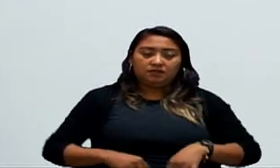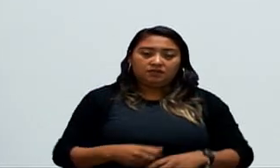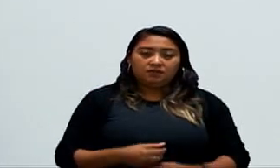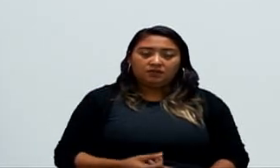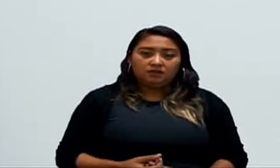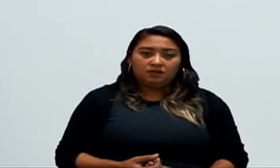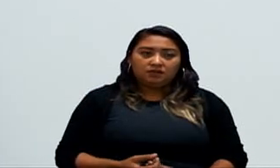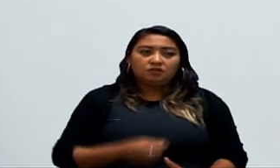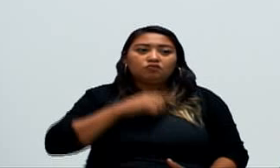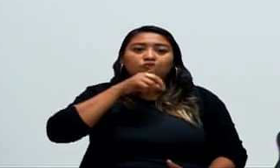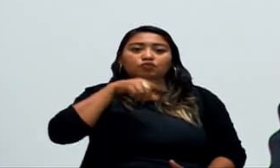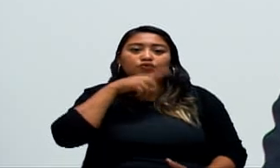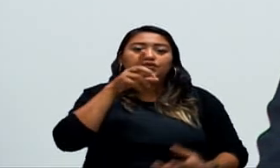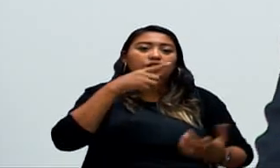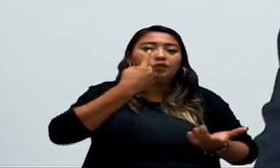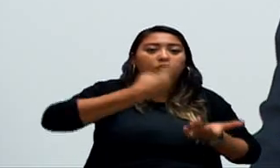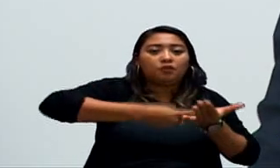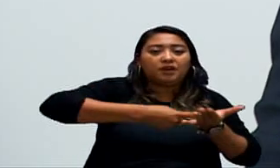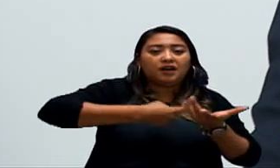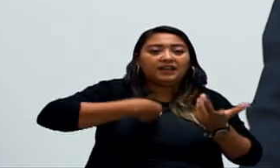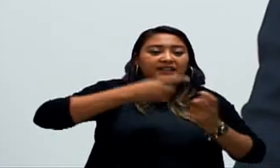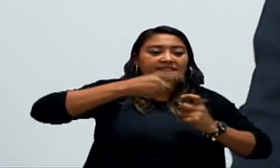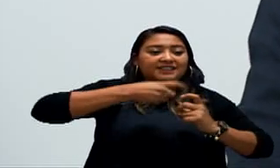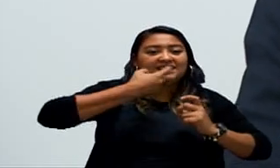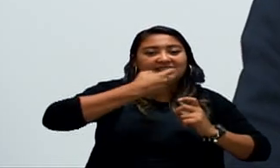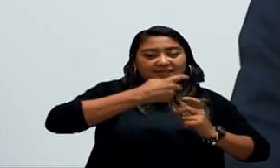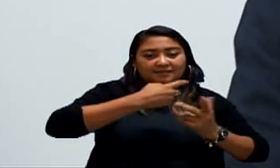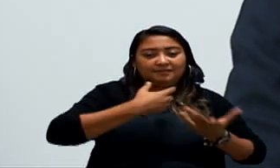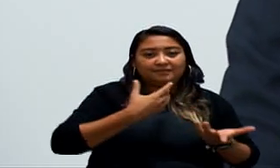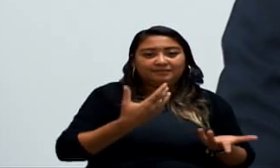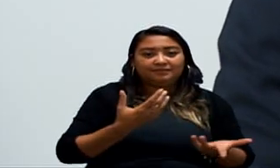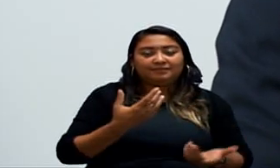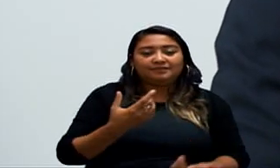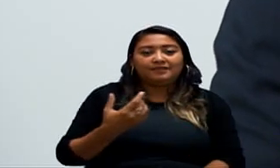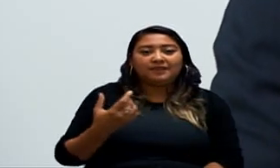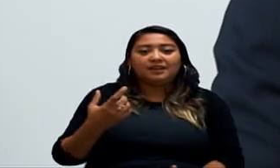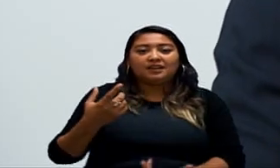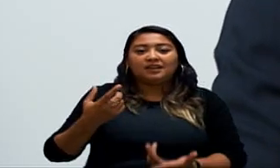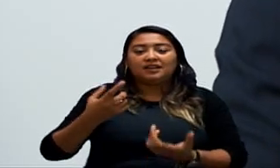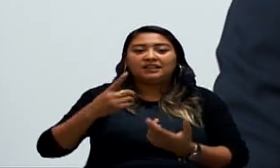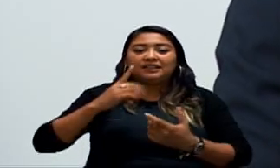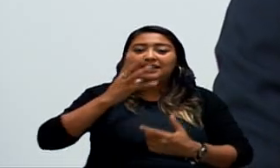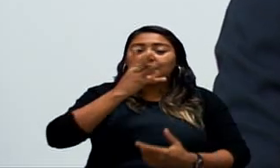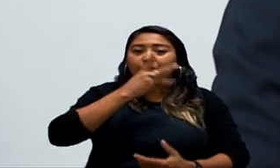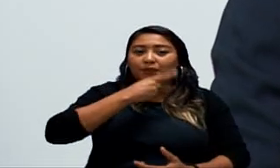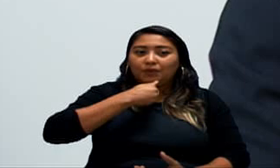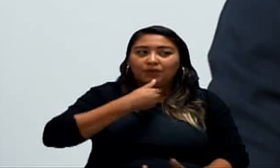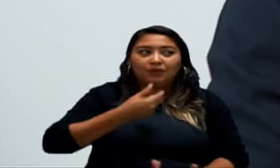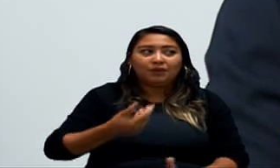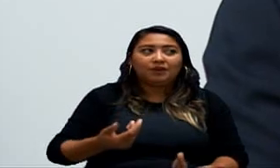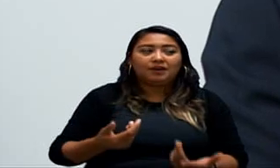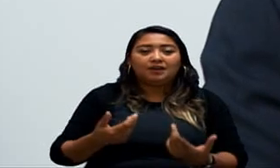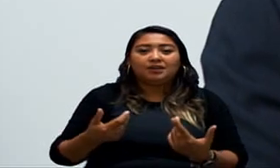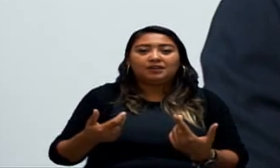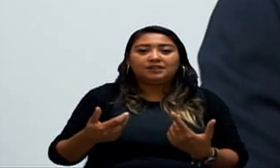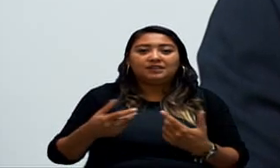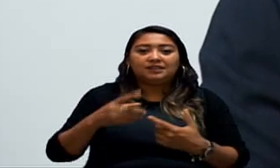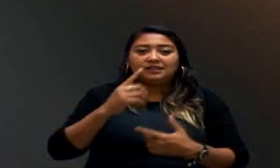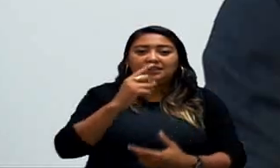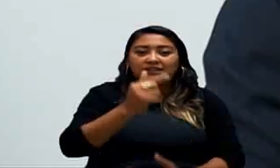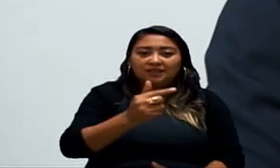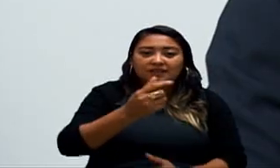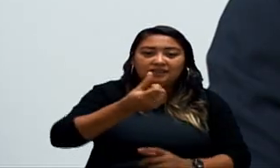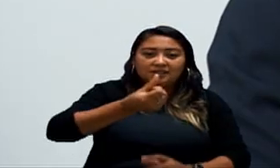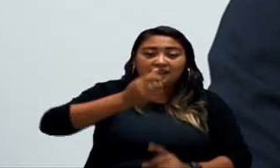com não conseguir marcar consulta para o dentista, você sabe disso. Esse canal demora sete meses. Se